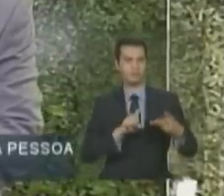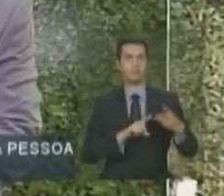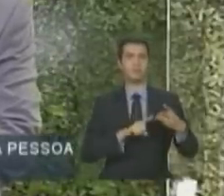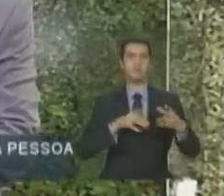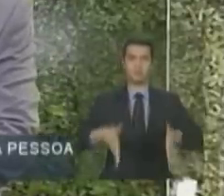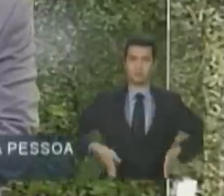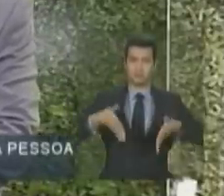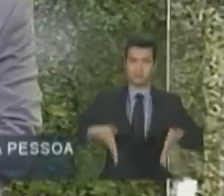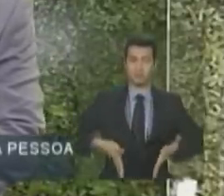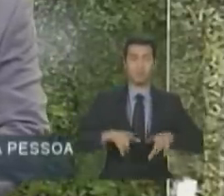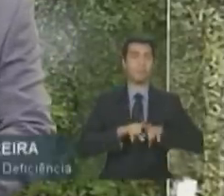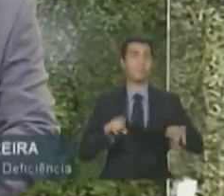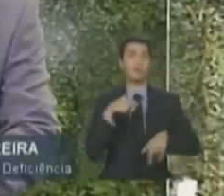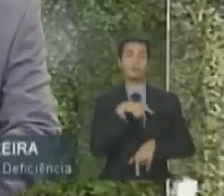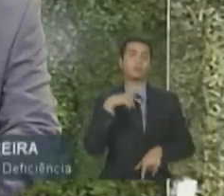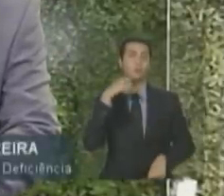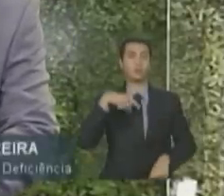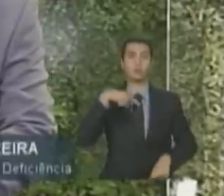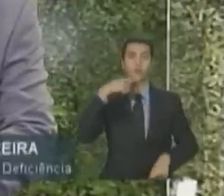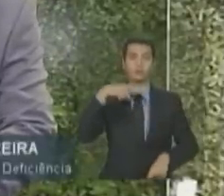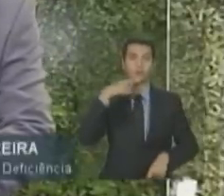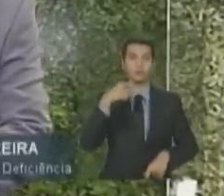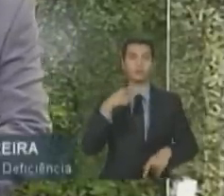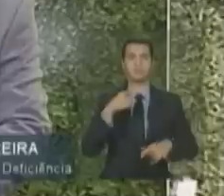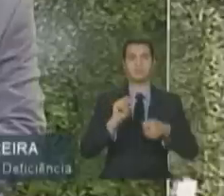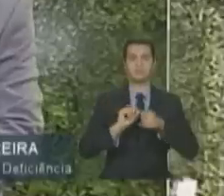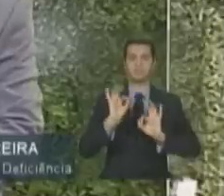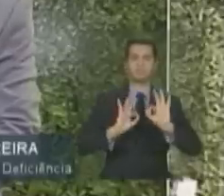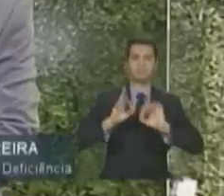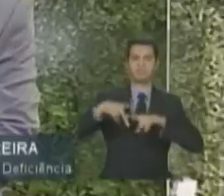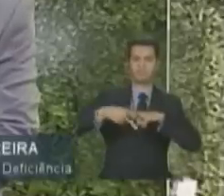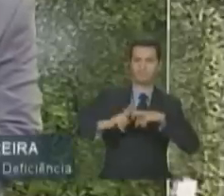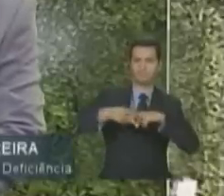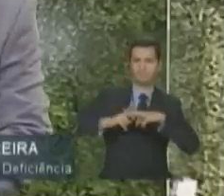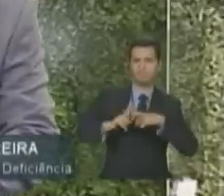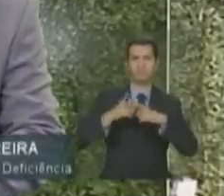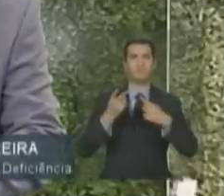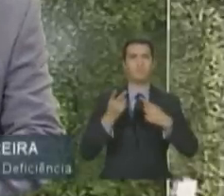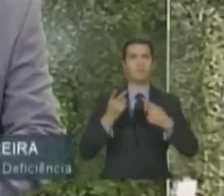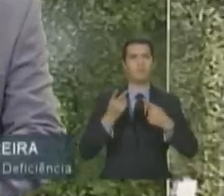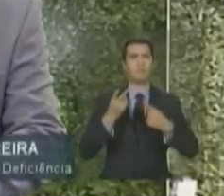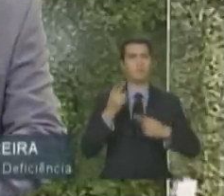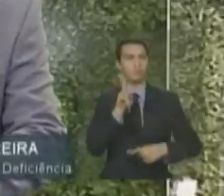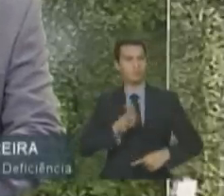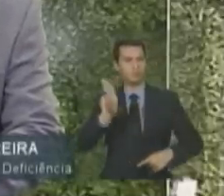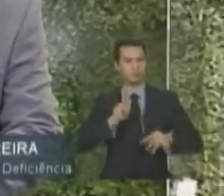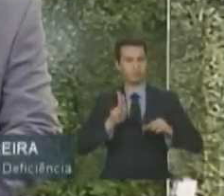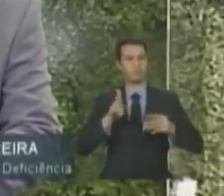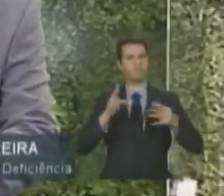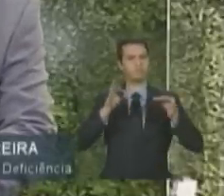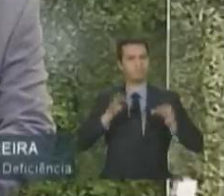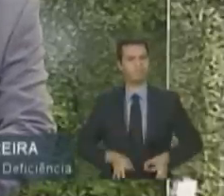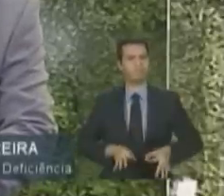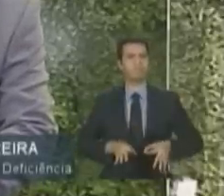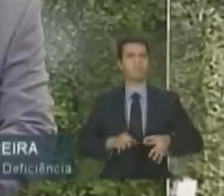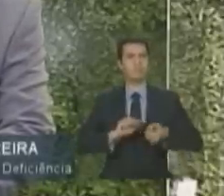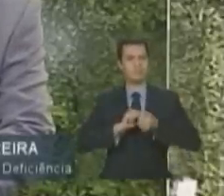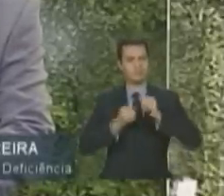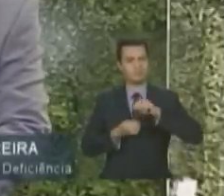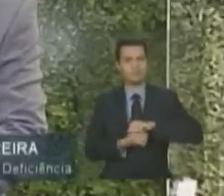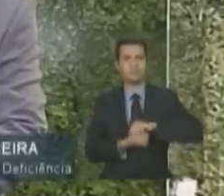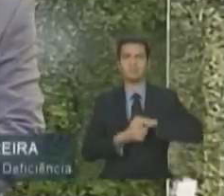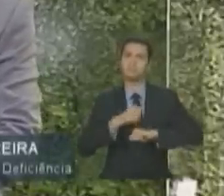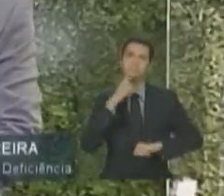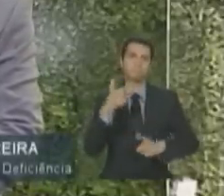não conseguem, né, não conseguem ajustá-la devidamente para o seu uso, não conseguem muitas vezes fazer a manutenção em caso